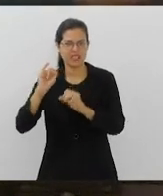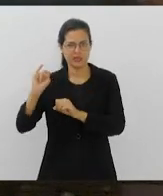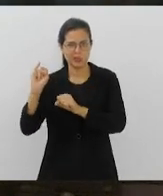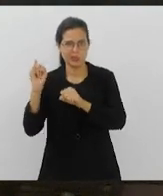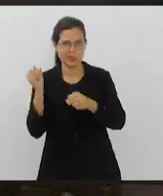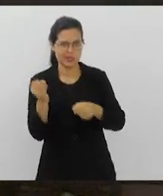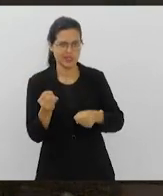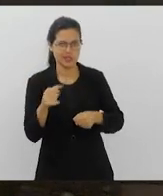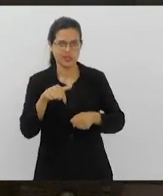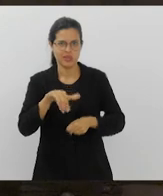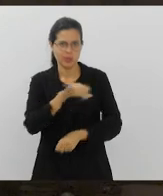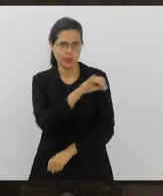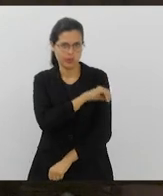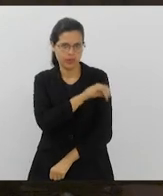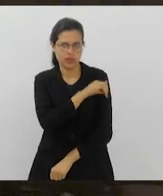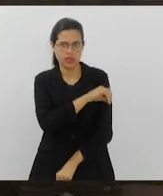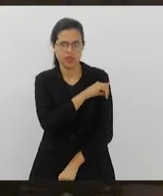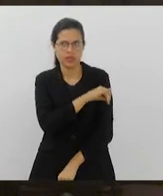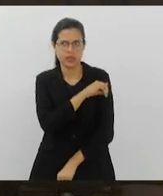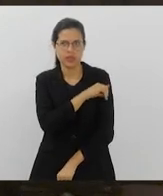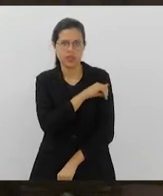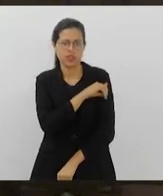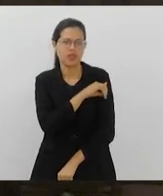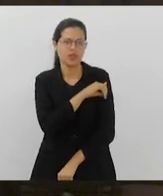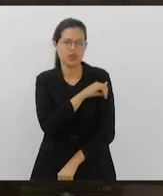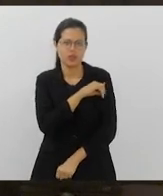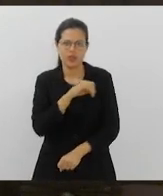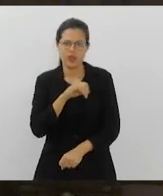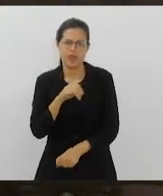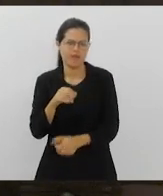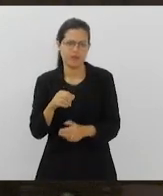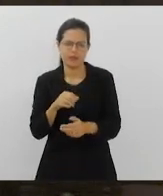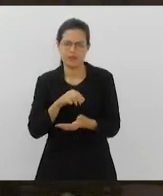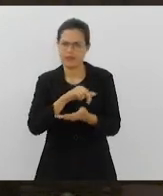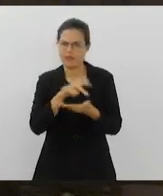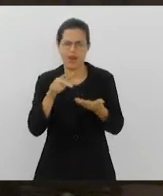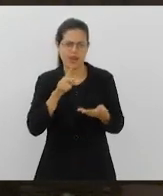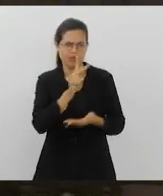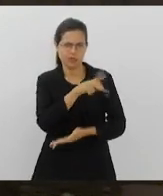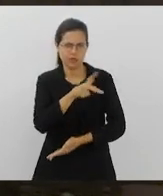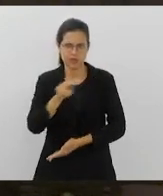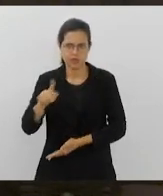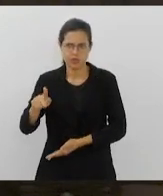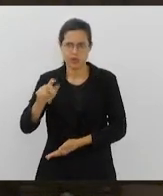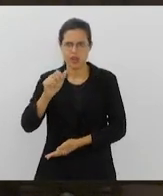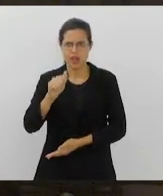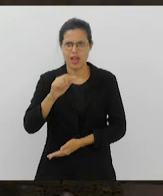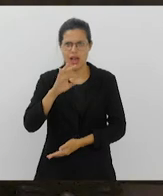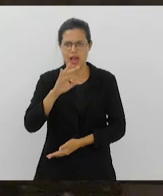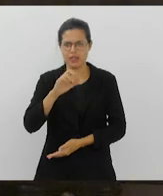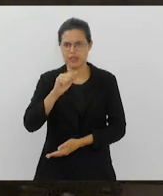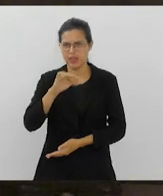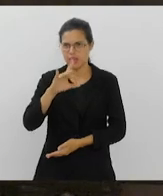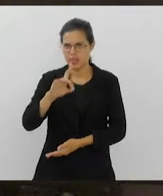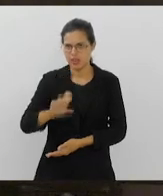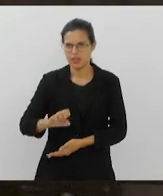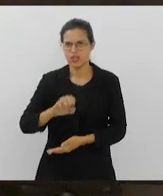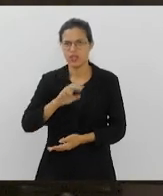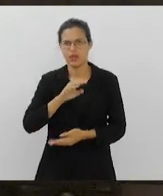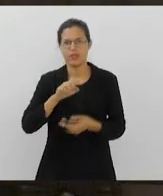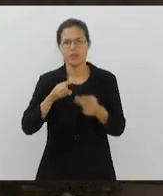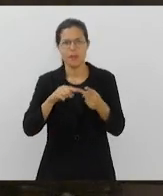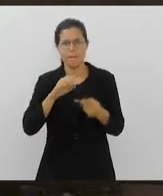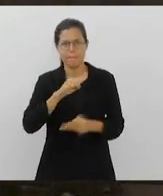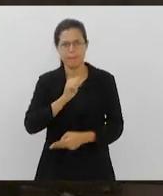Janeiro. Grandes mestres aqui, mestre Ataíde, mestre Barreto, uma honra estar com o senhor aqui.